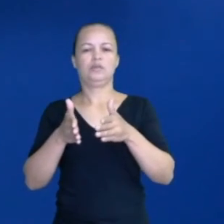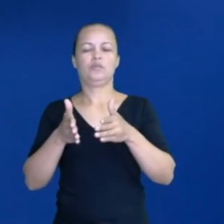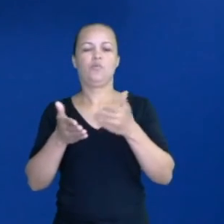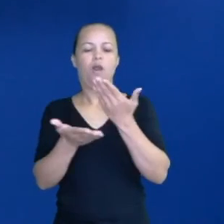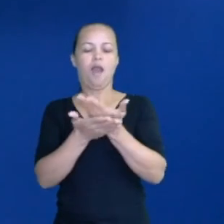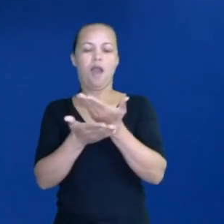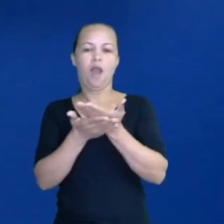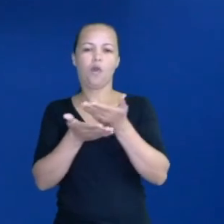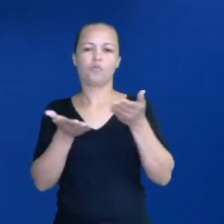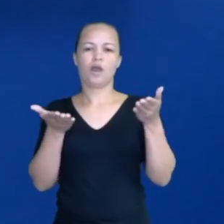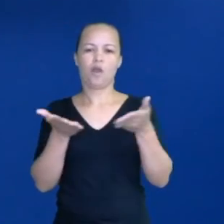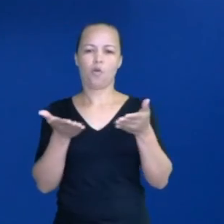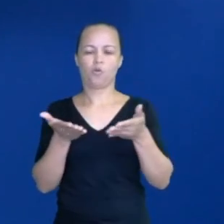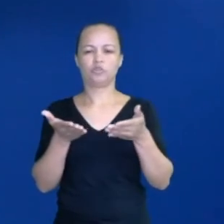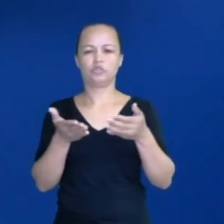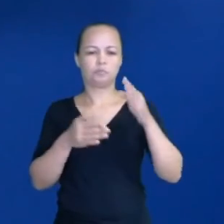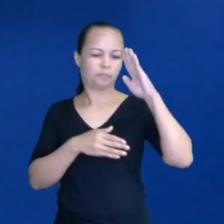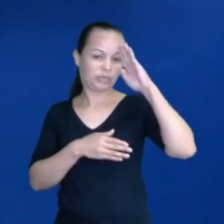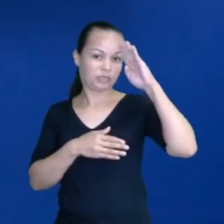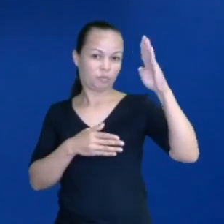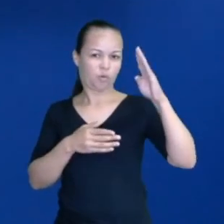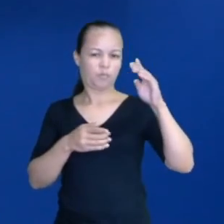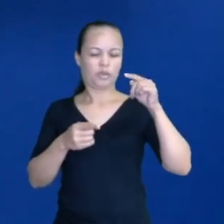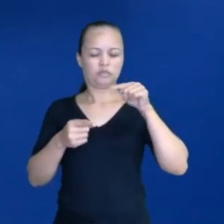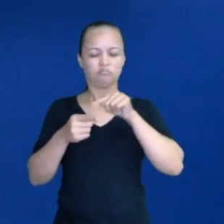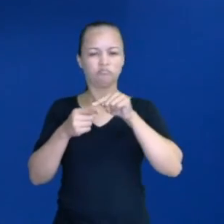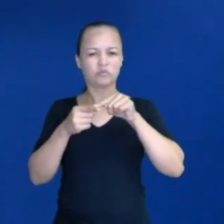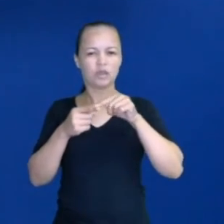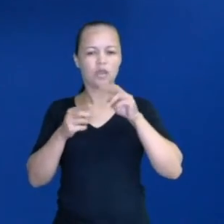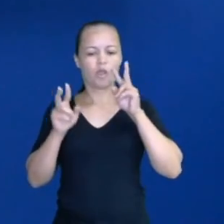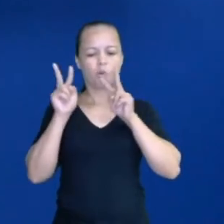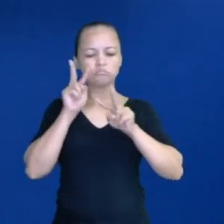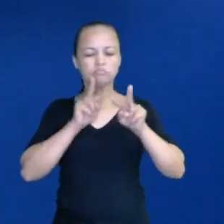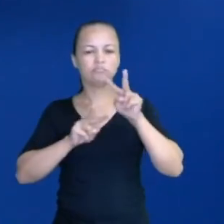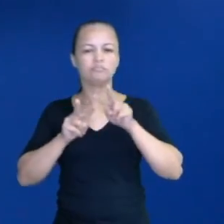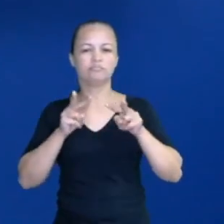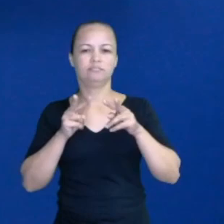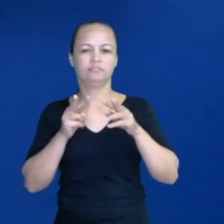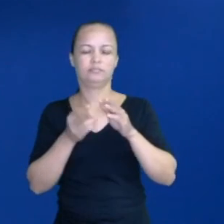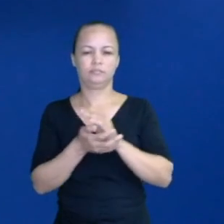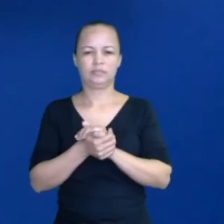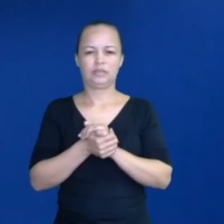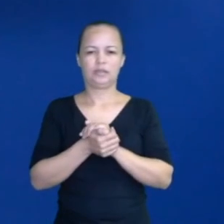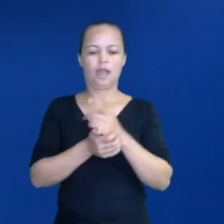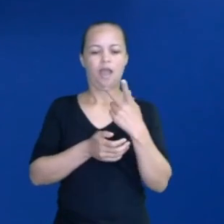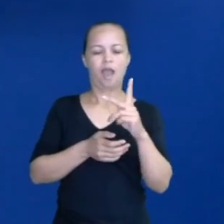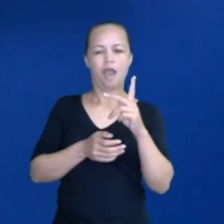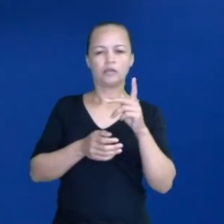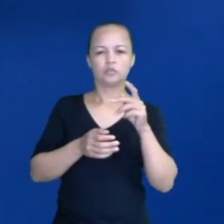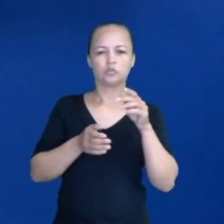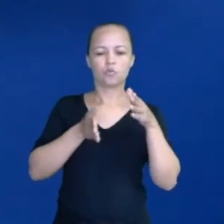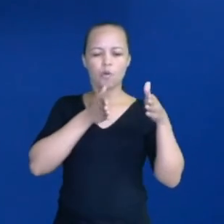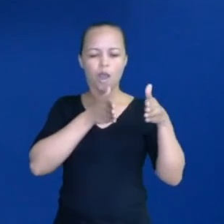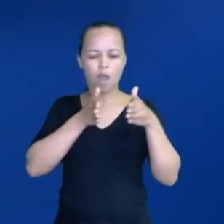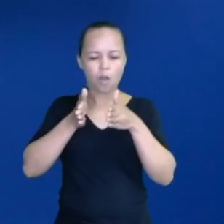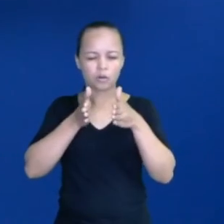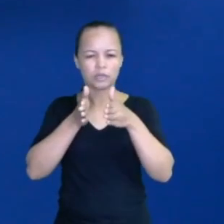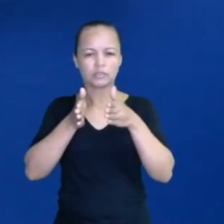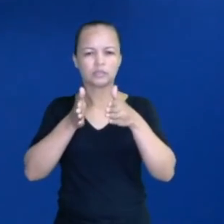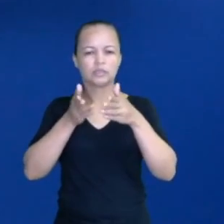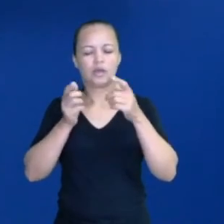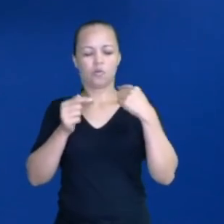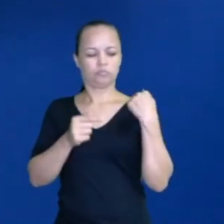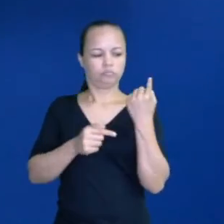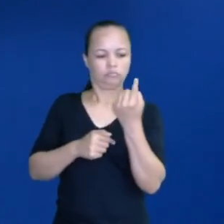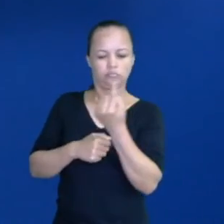vê, principalmente o seu bairro, Como você vê o seu bairro, a sua orientação ao redor do seu